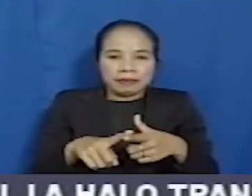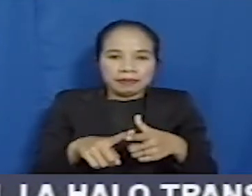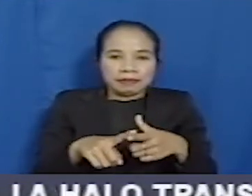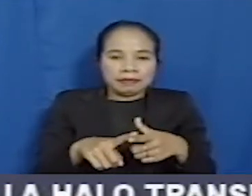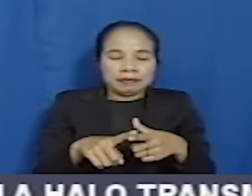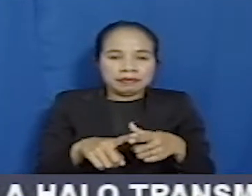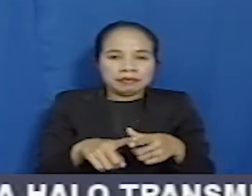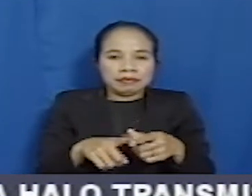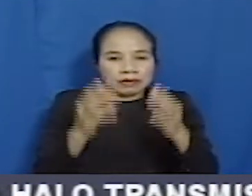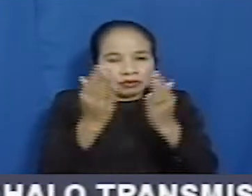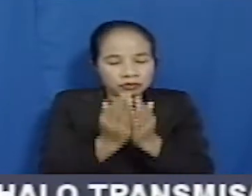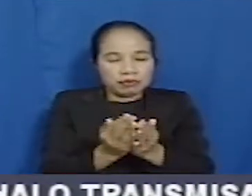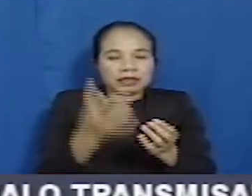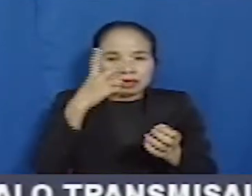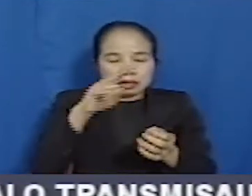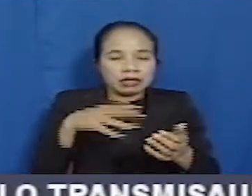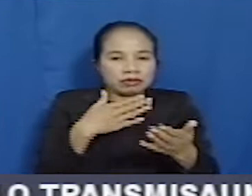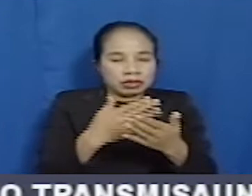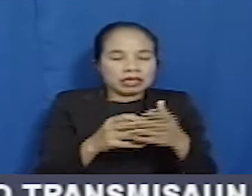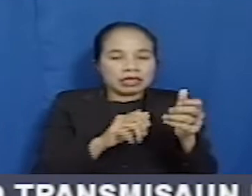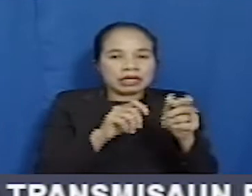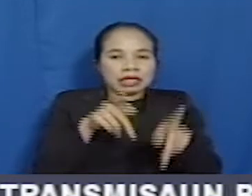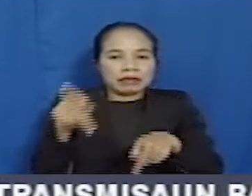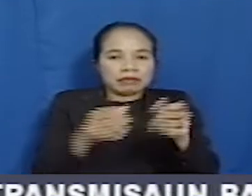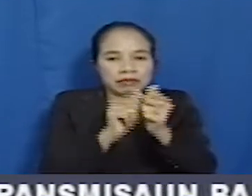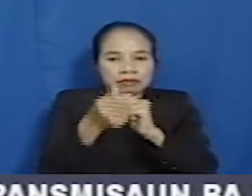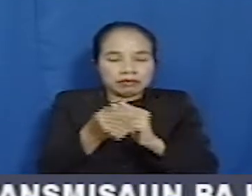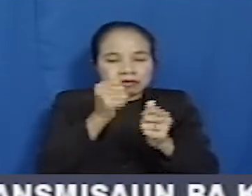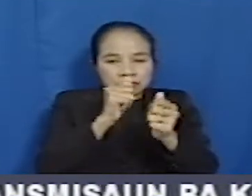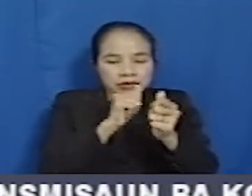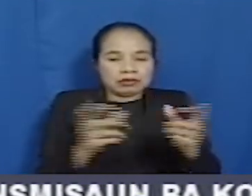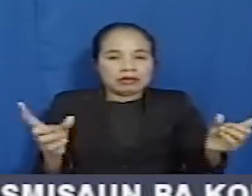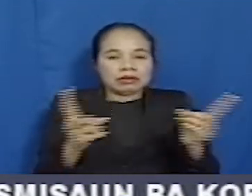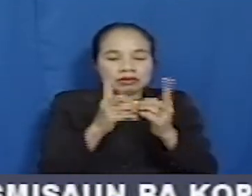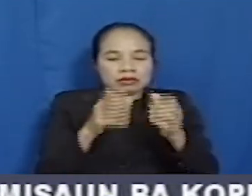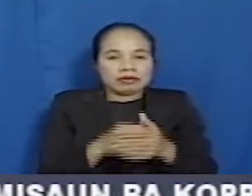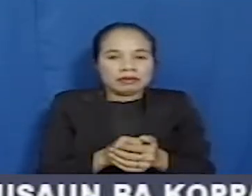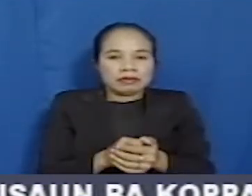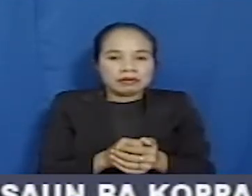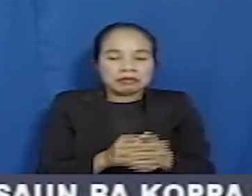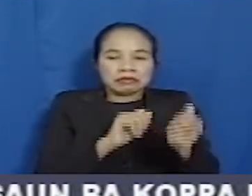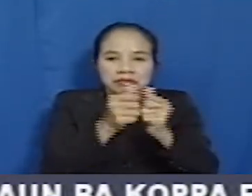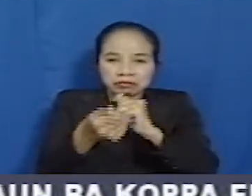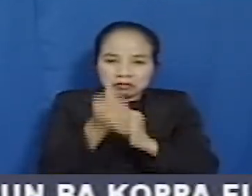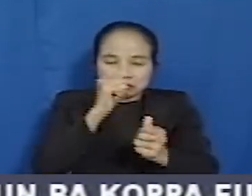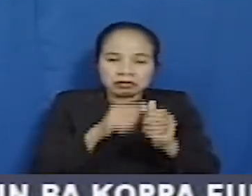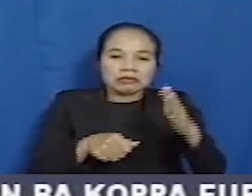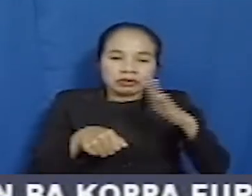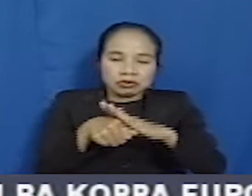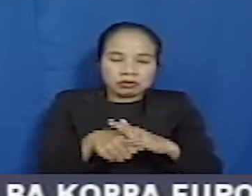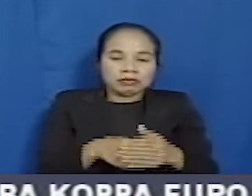bele um controle máximo, parte das ilegais que não vem, mas acontece no Liliu, pescas ilegais, parte Liran,